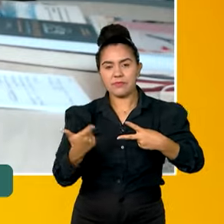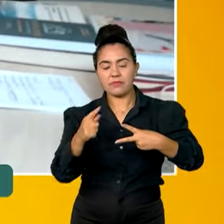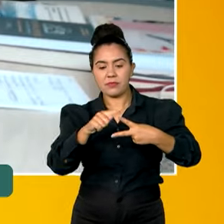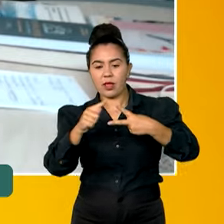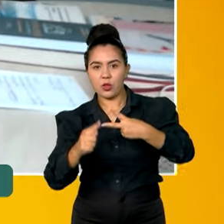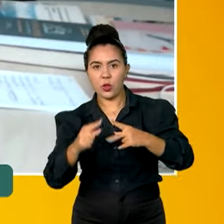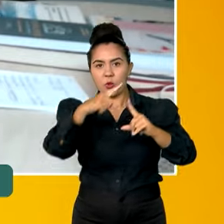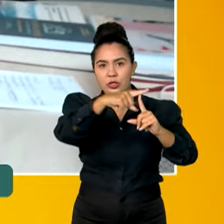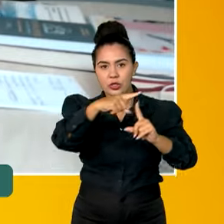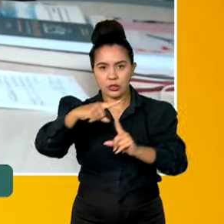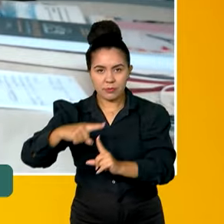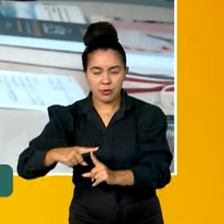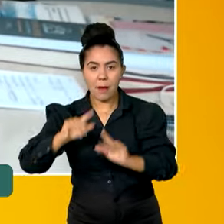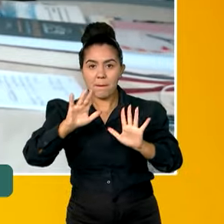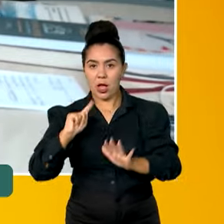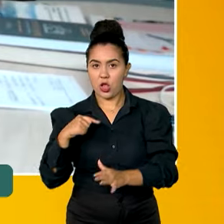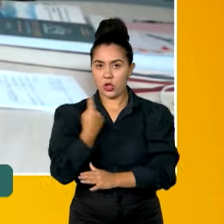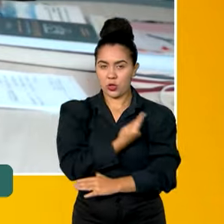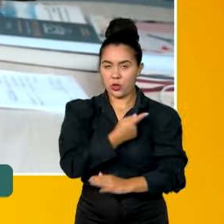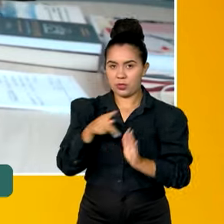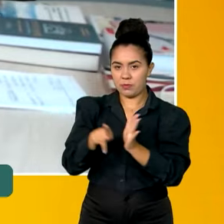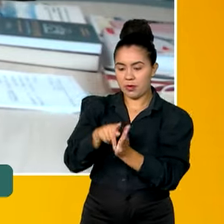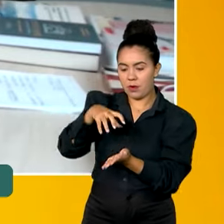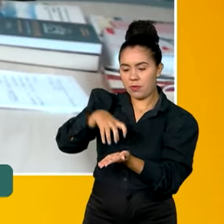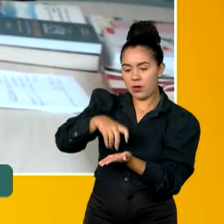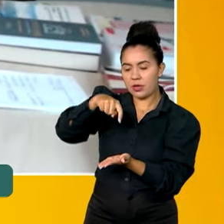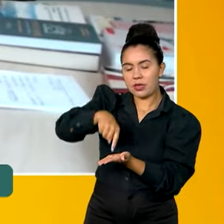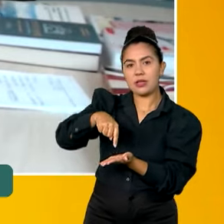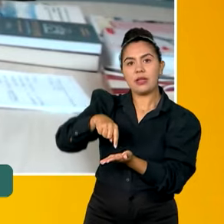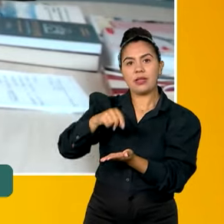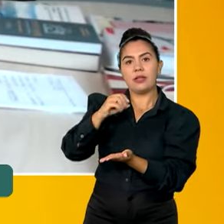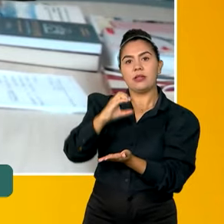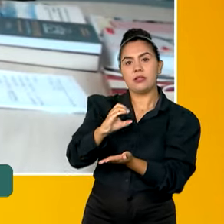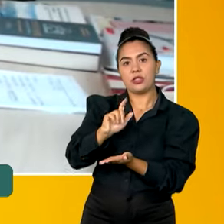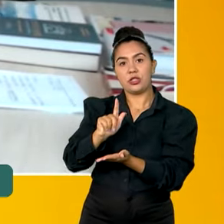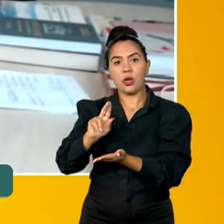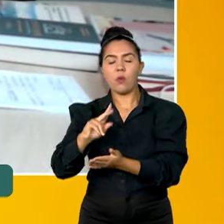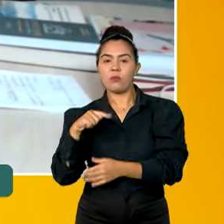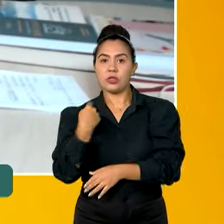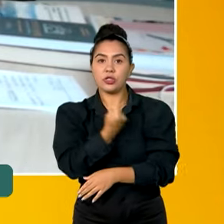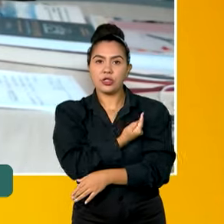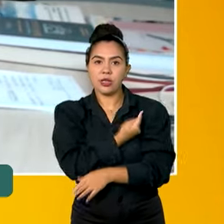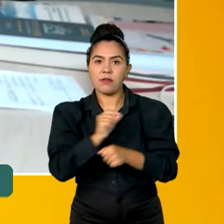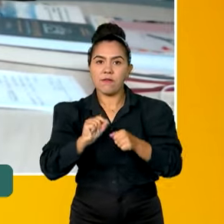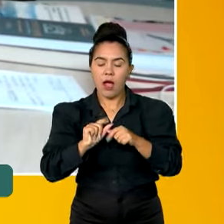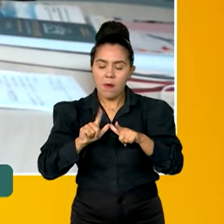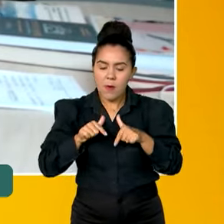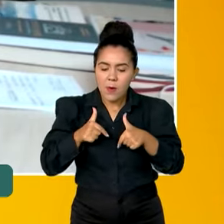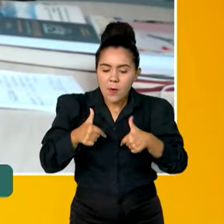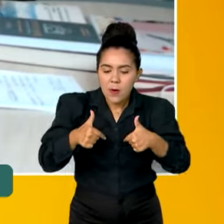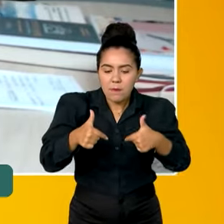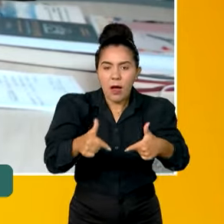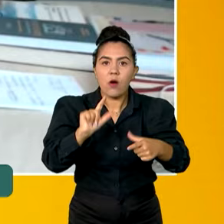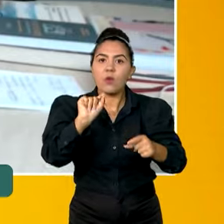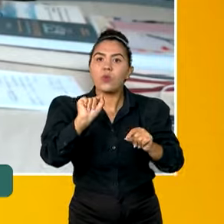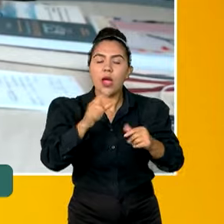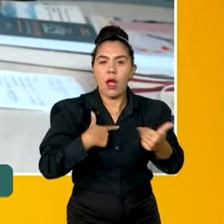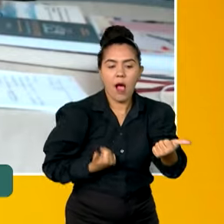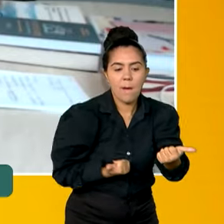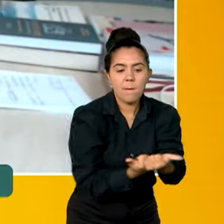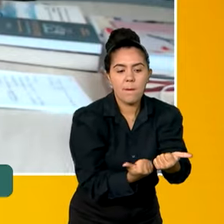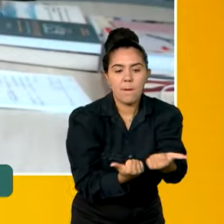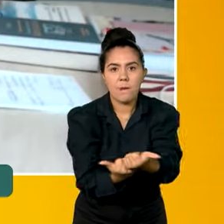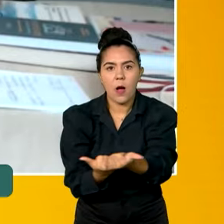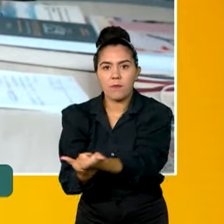Controladoria Geral da União, aqui na Secretaria de Integridade Pública, nós realizamos um trabalho de apoio aos órgãos de administração